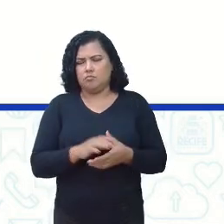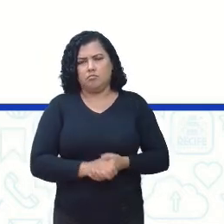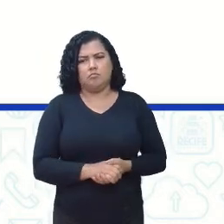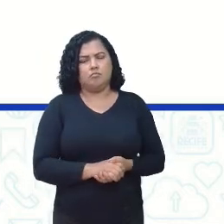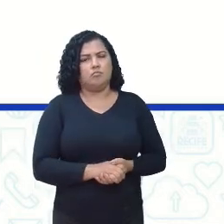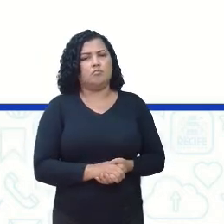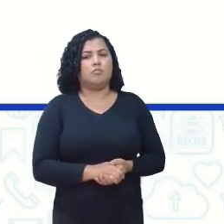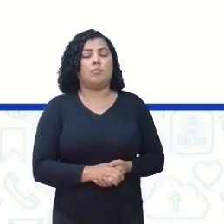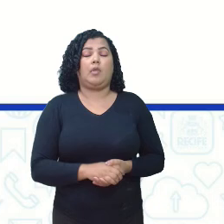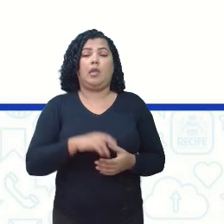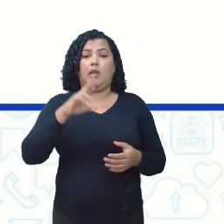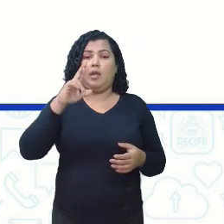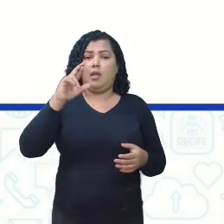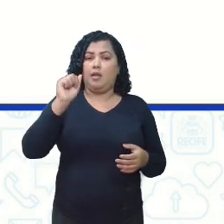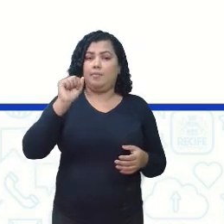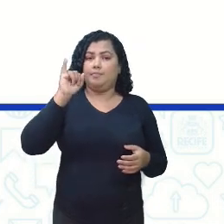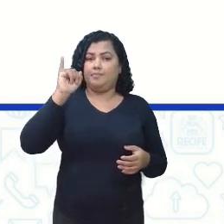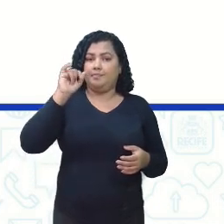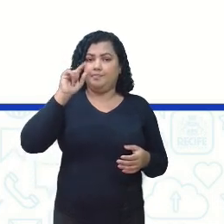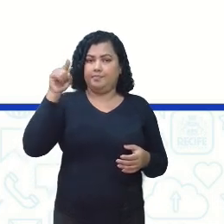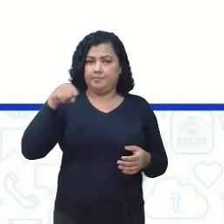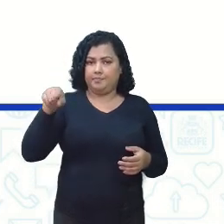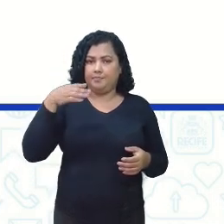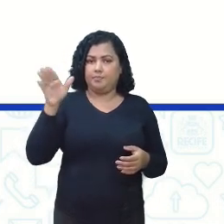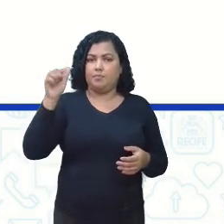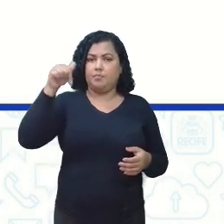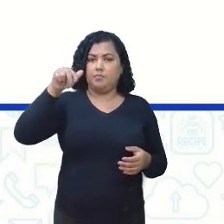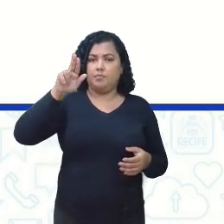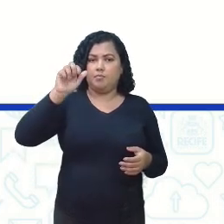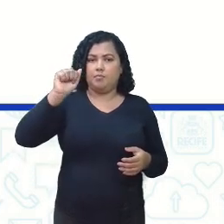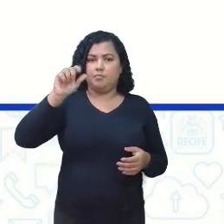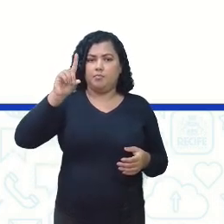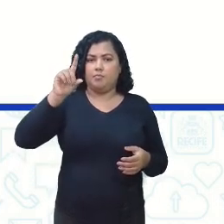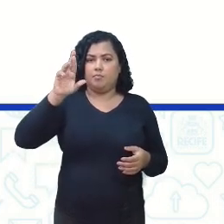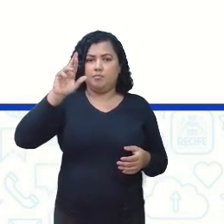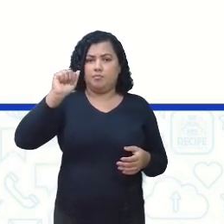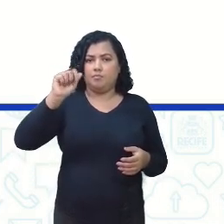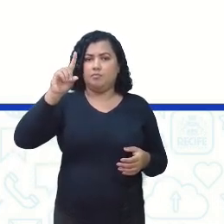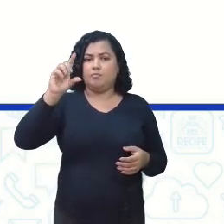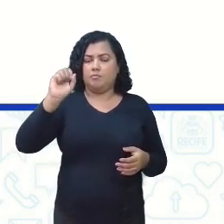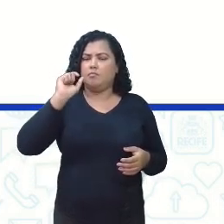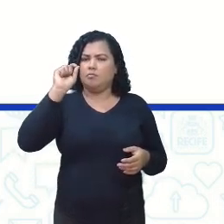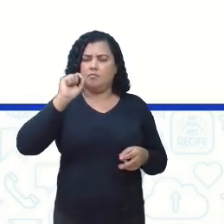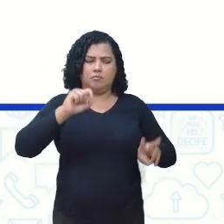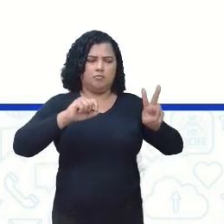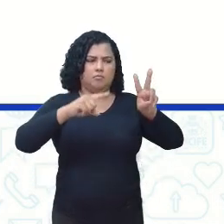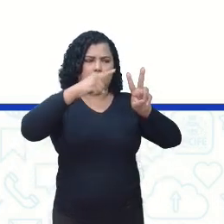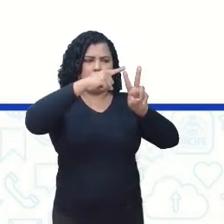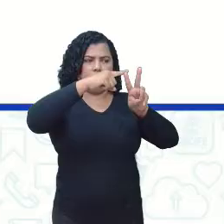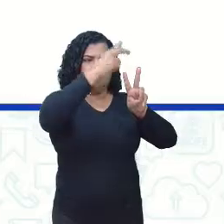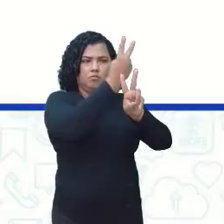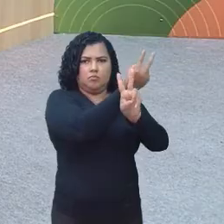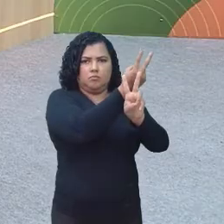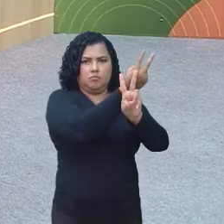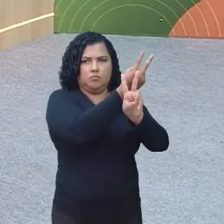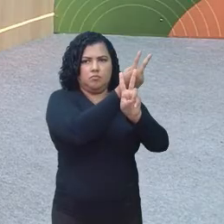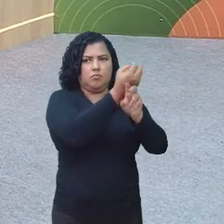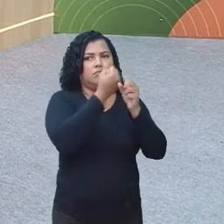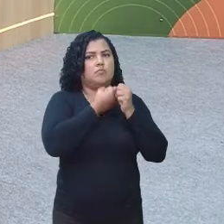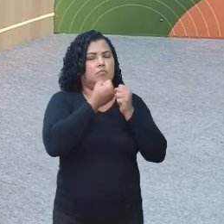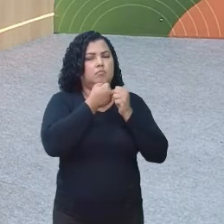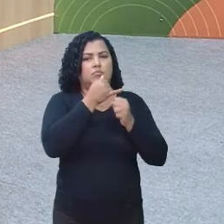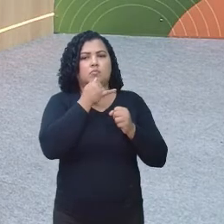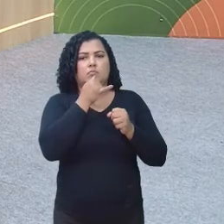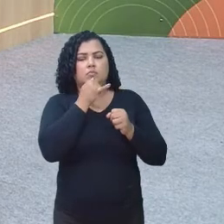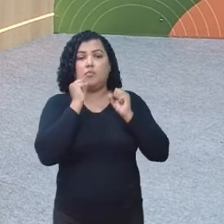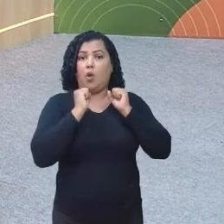quadrada, ou seja, aquela que tem o índice 2, ela é a única em que eu posso representar sem o número. Então, se você vê